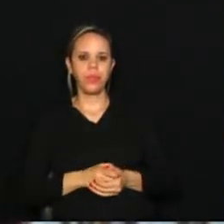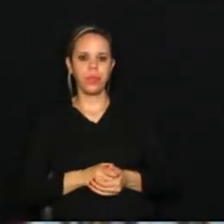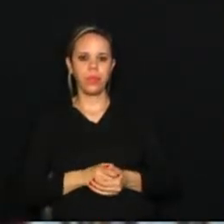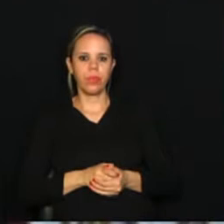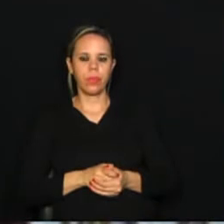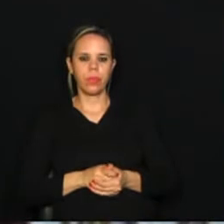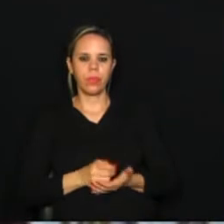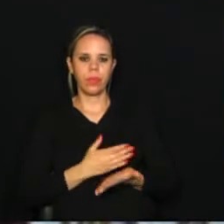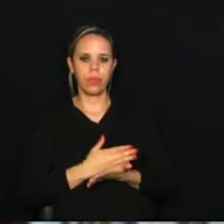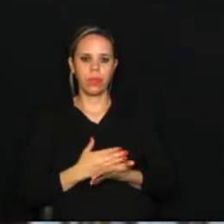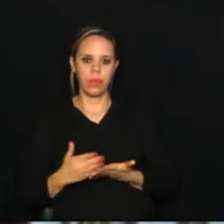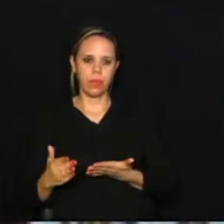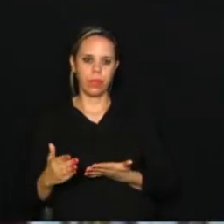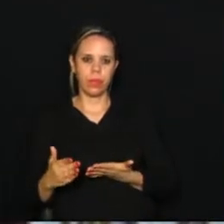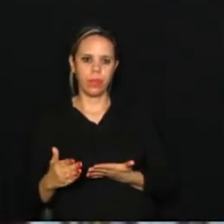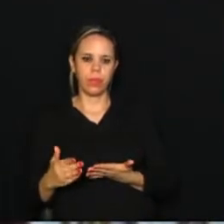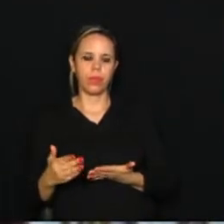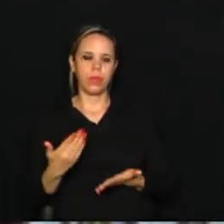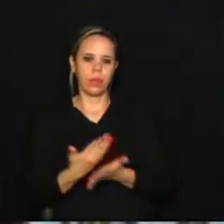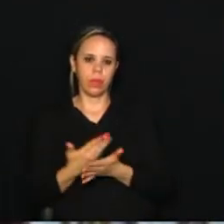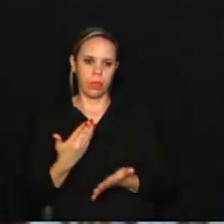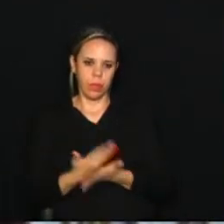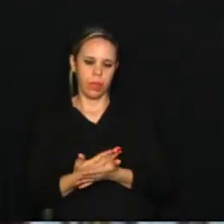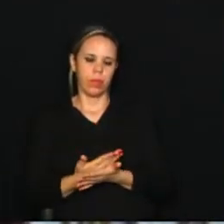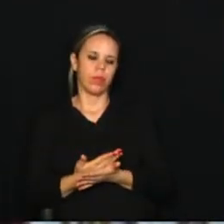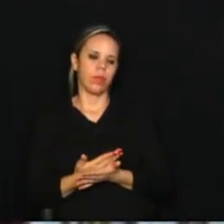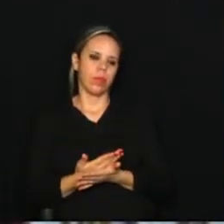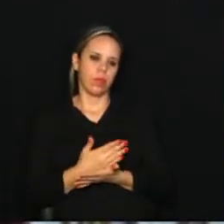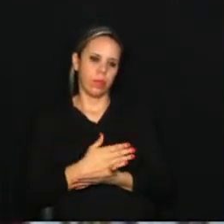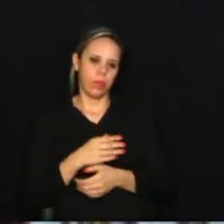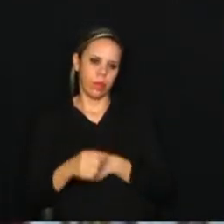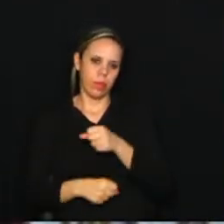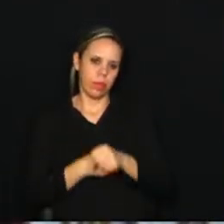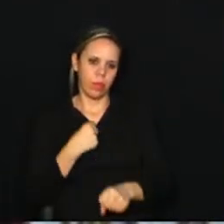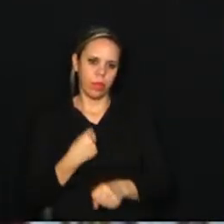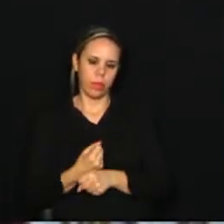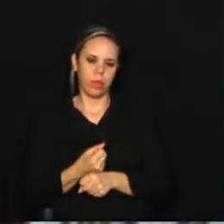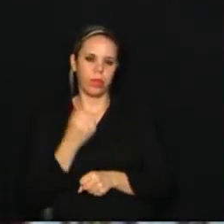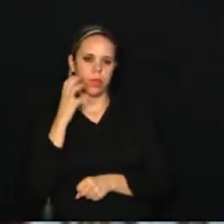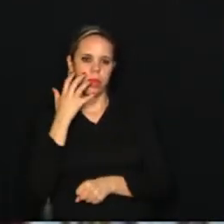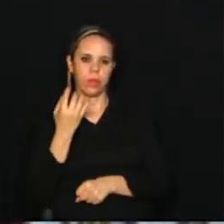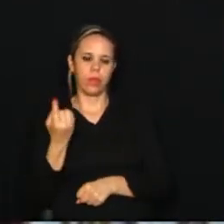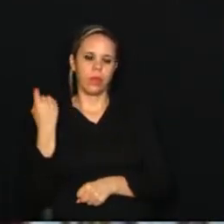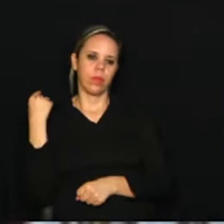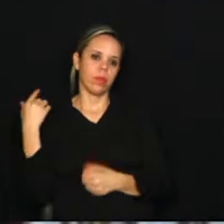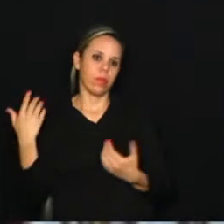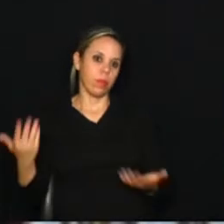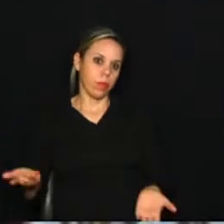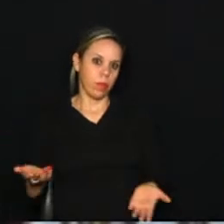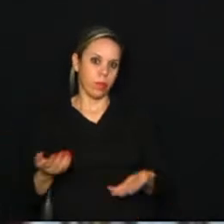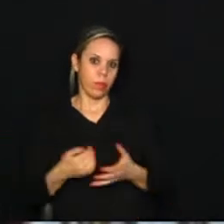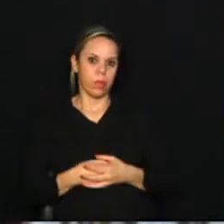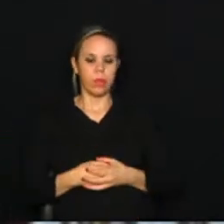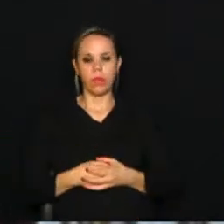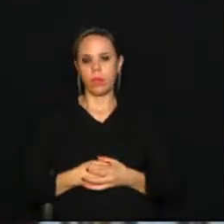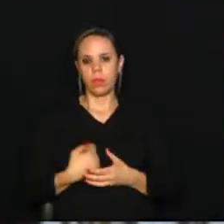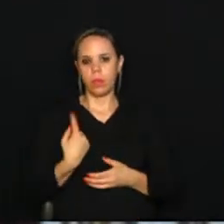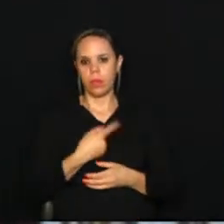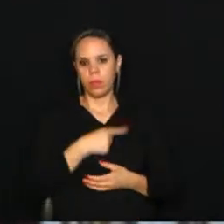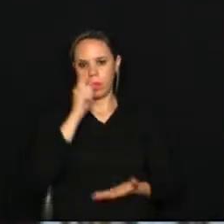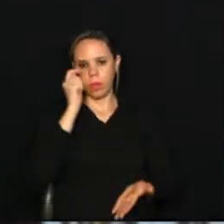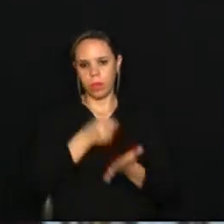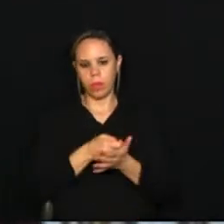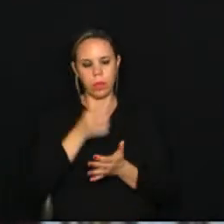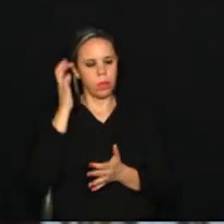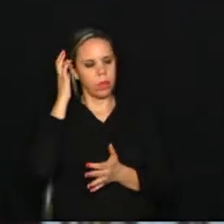do início letivo do ano, que foi em fevereiro, né? Então, nós decidimos